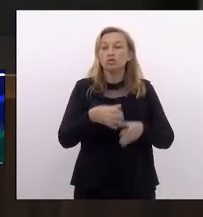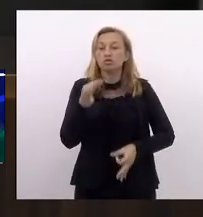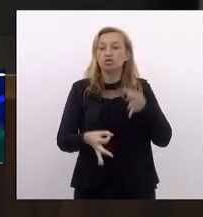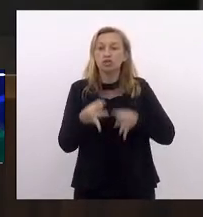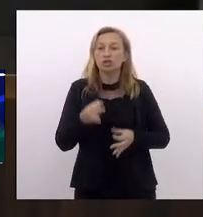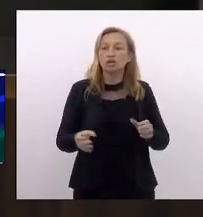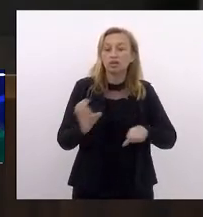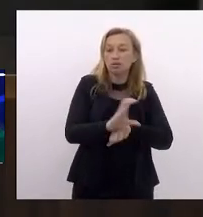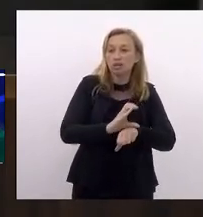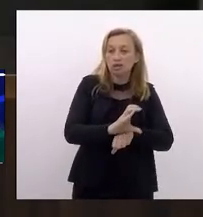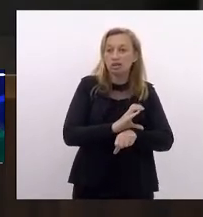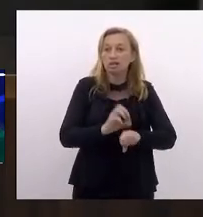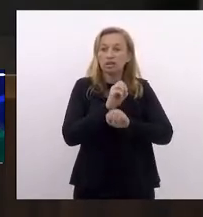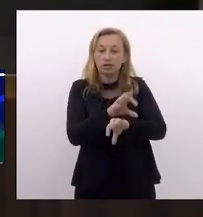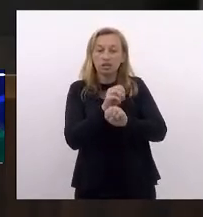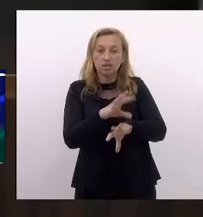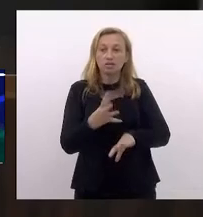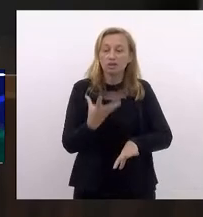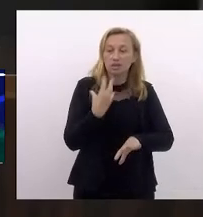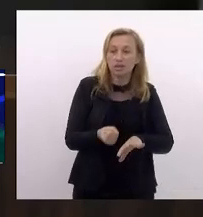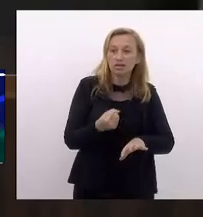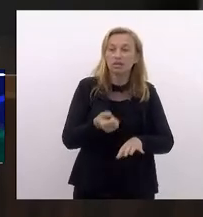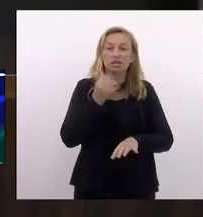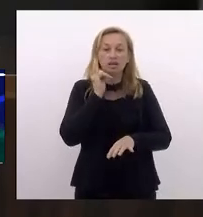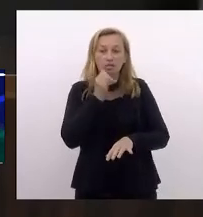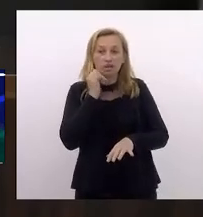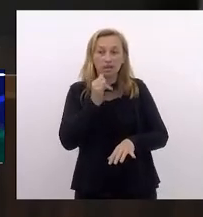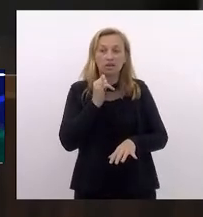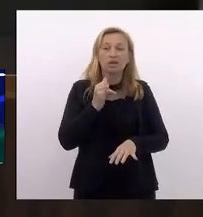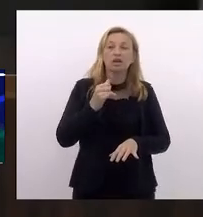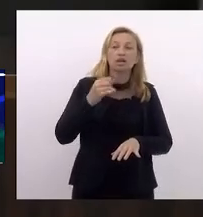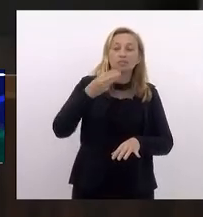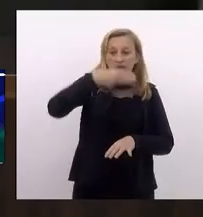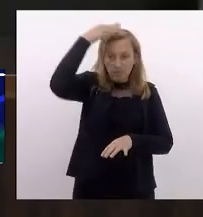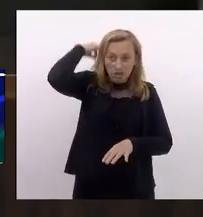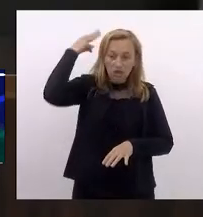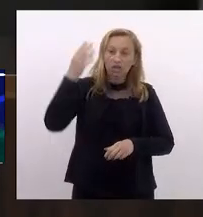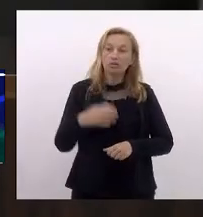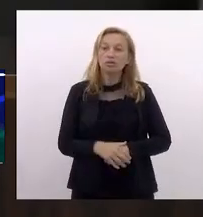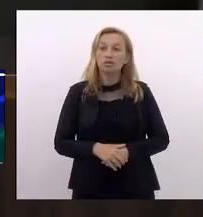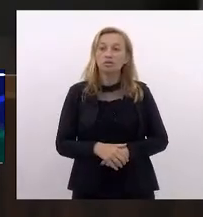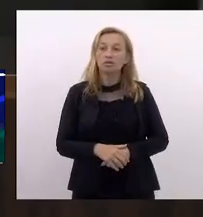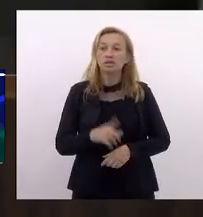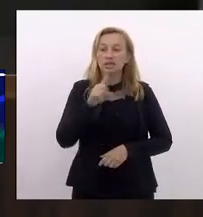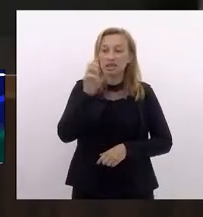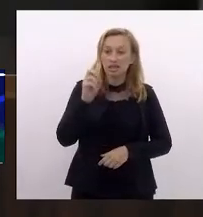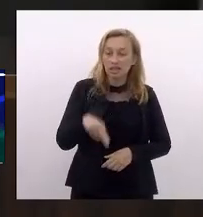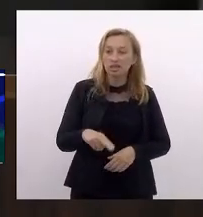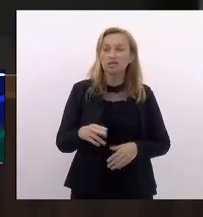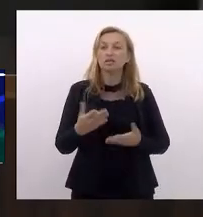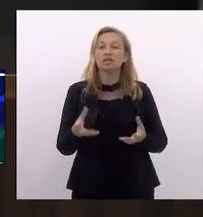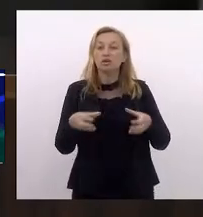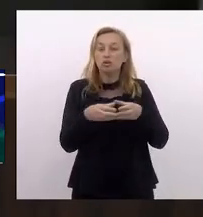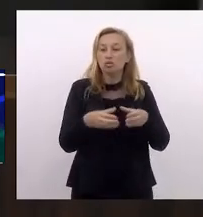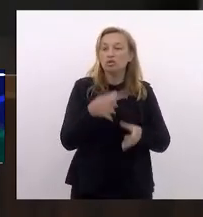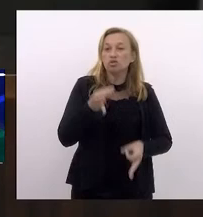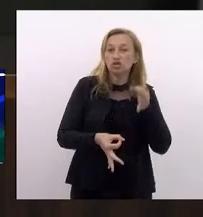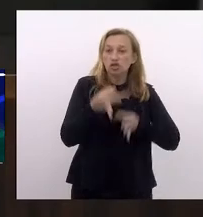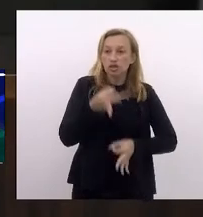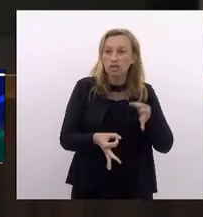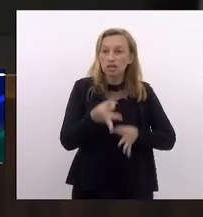concessão de tradicionalidade da educação favorável relator Deputado Márcio Pacheco isenta pendente de pareceres das comissões